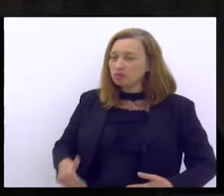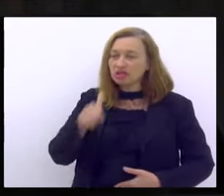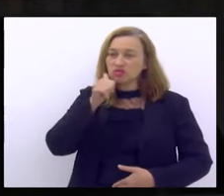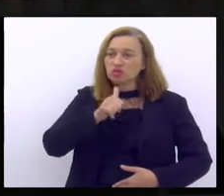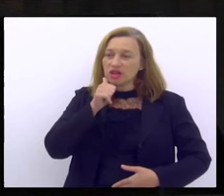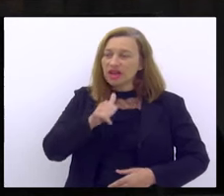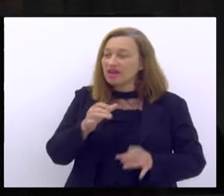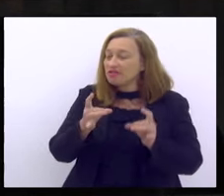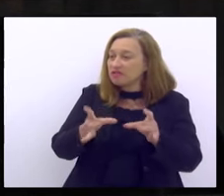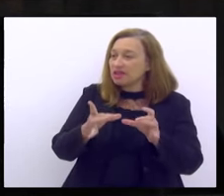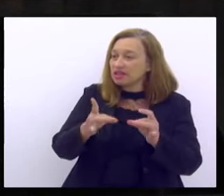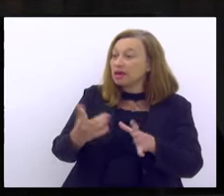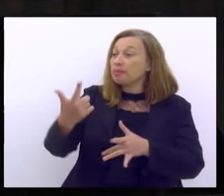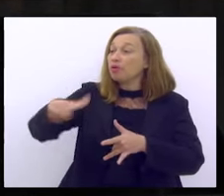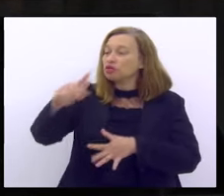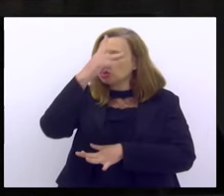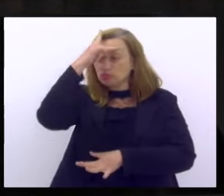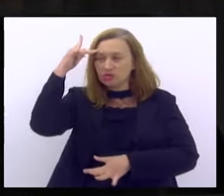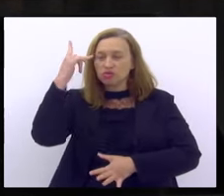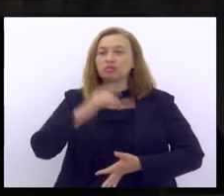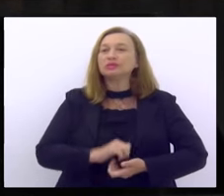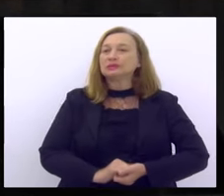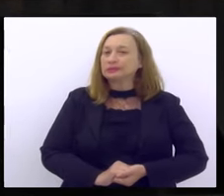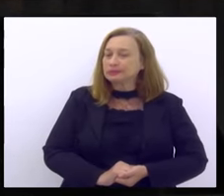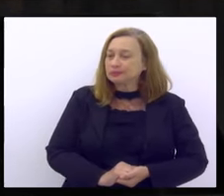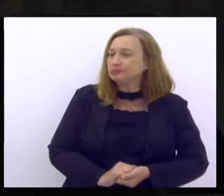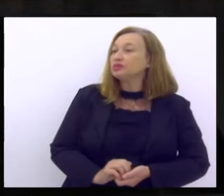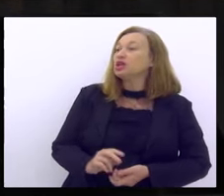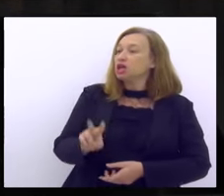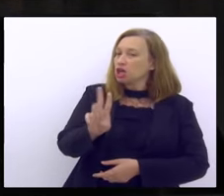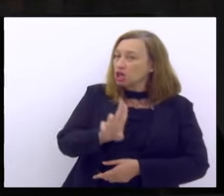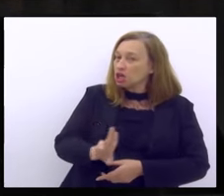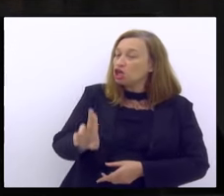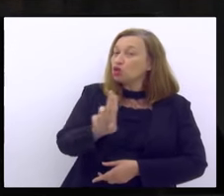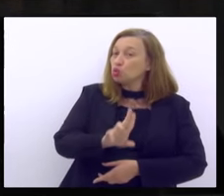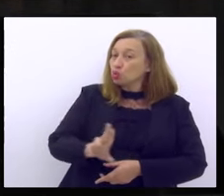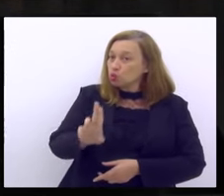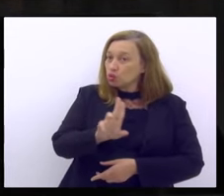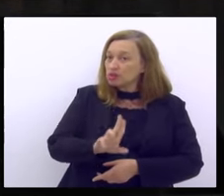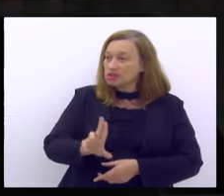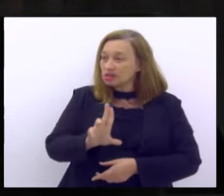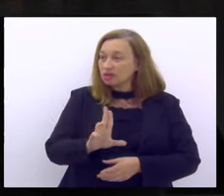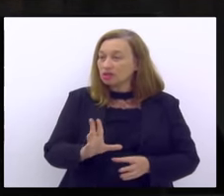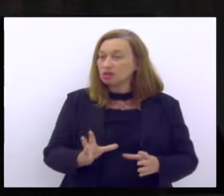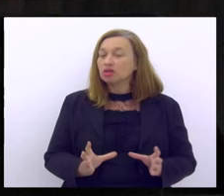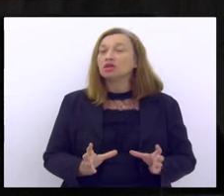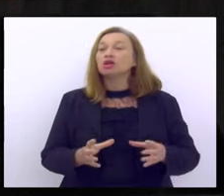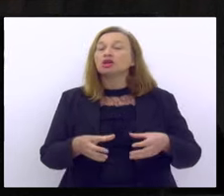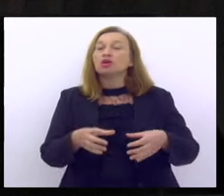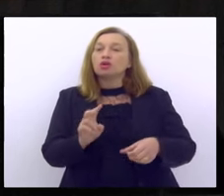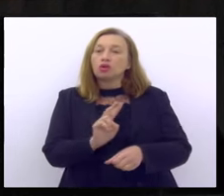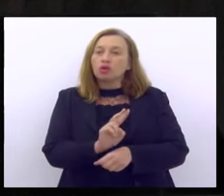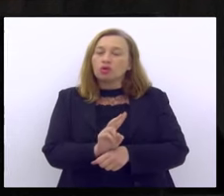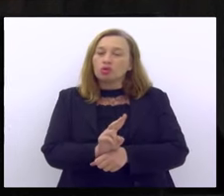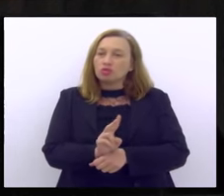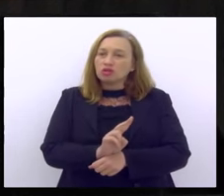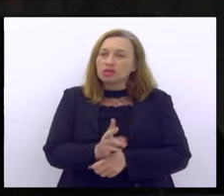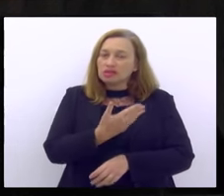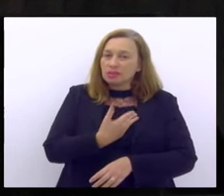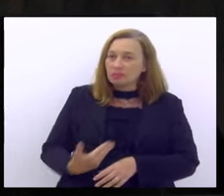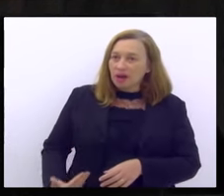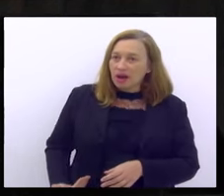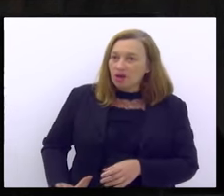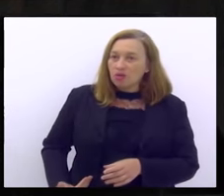eleitoral. Ele usa a Guarda Municipal como curral eleitoral, porque ele não enfrenta o secretário do